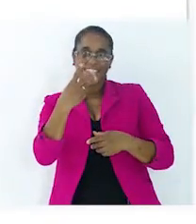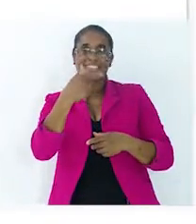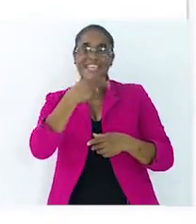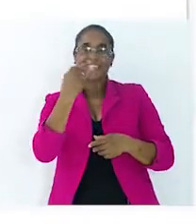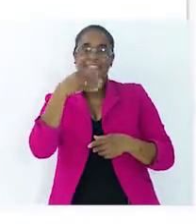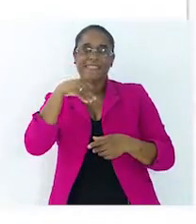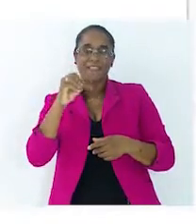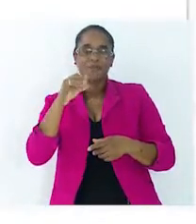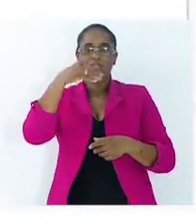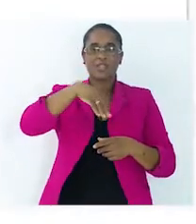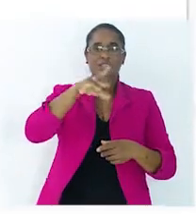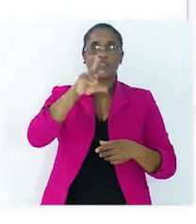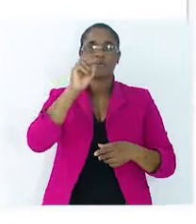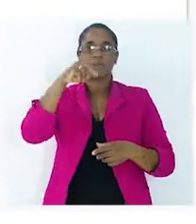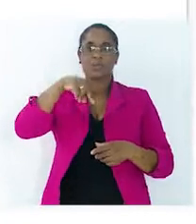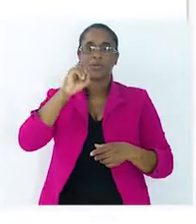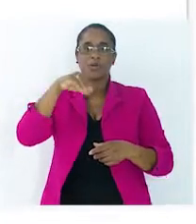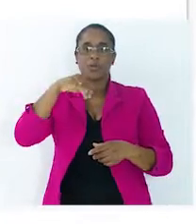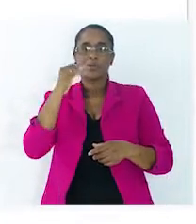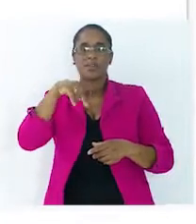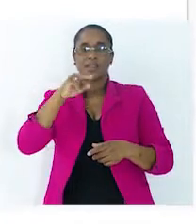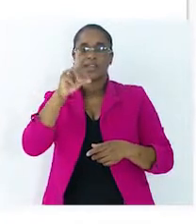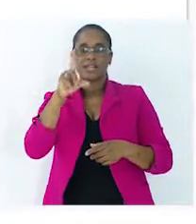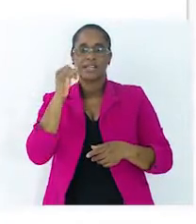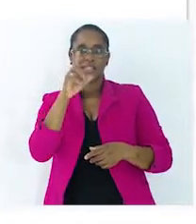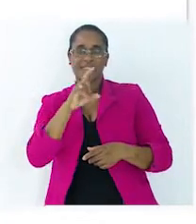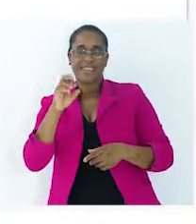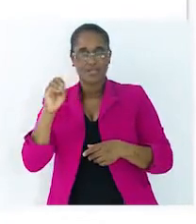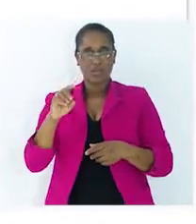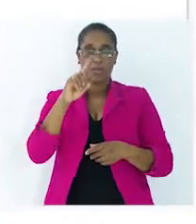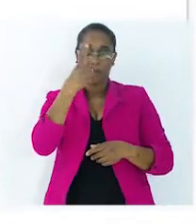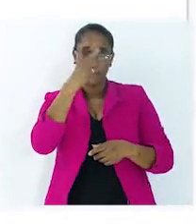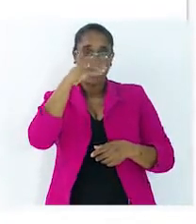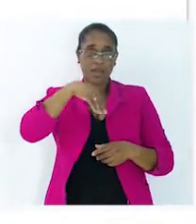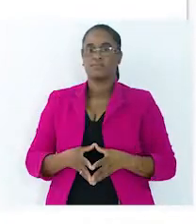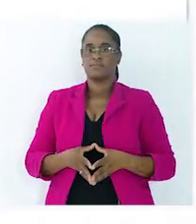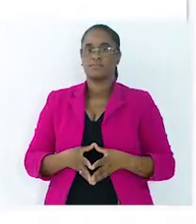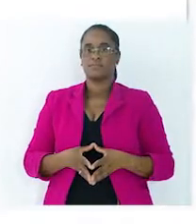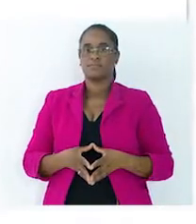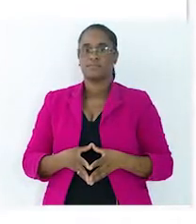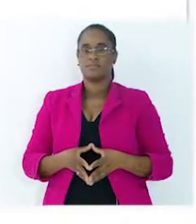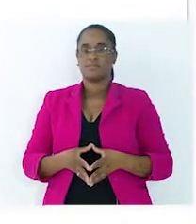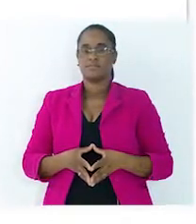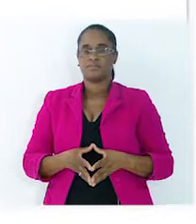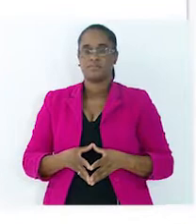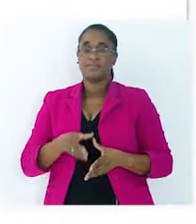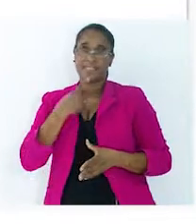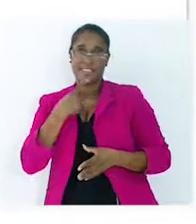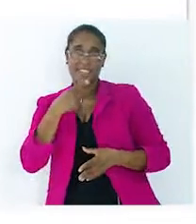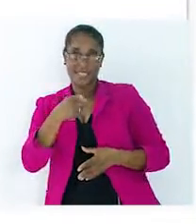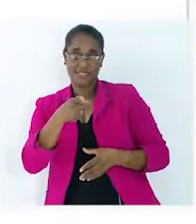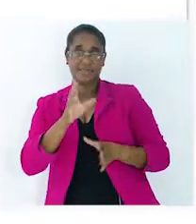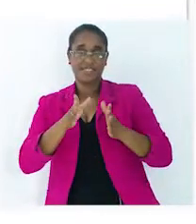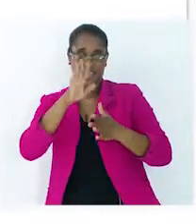tipos de pronominalização. Uma, a pronominalização pronominal. Ok? Entendeste?